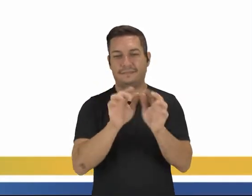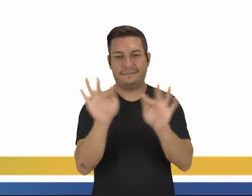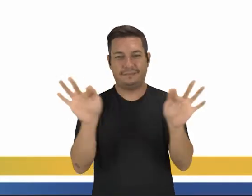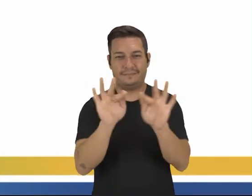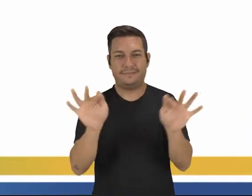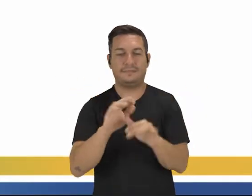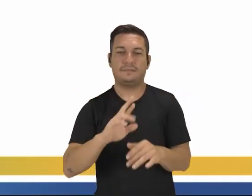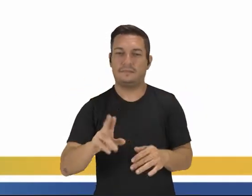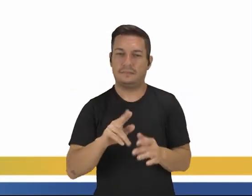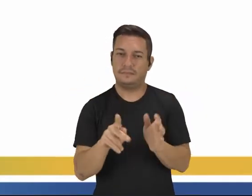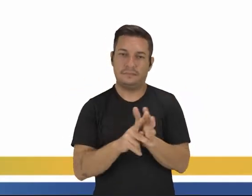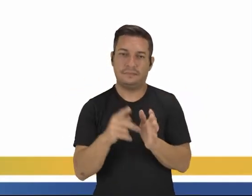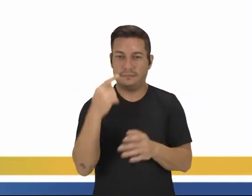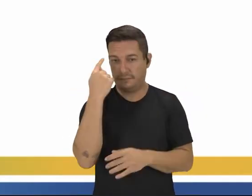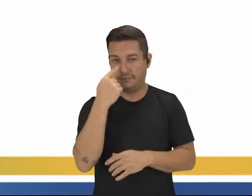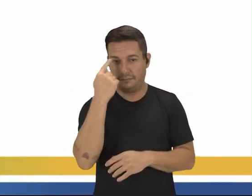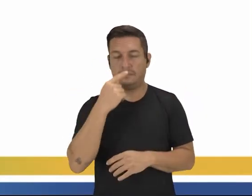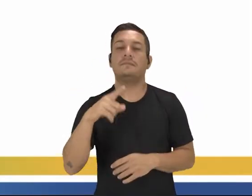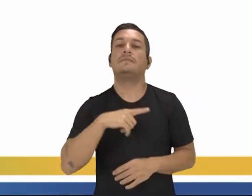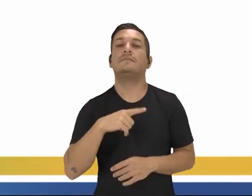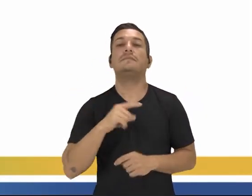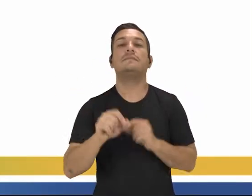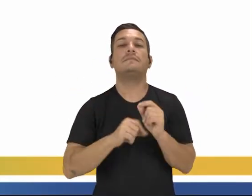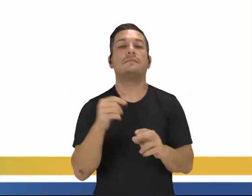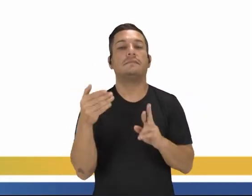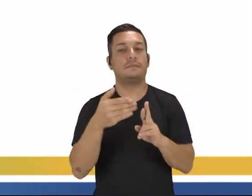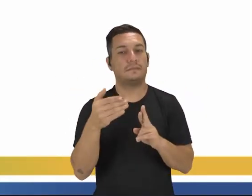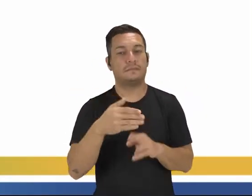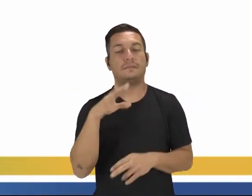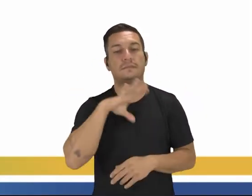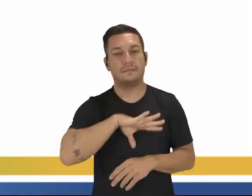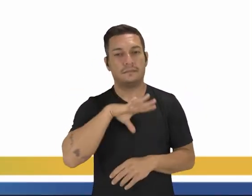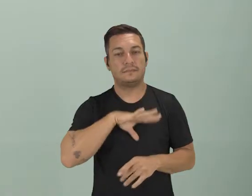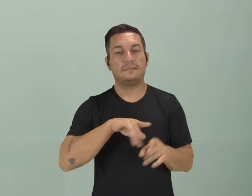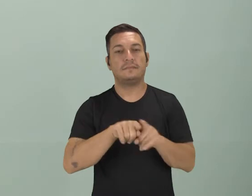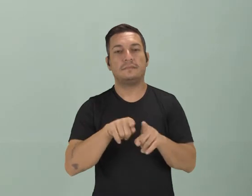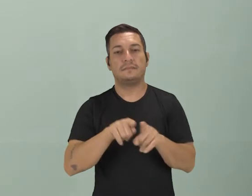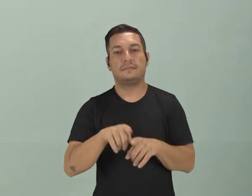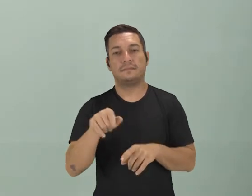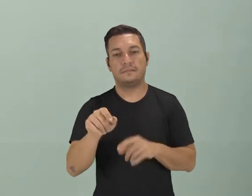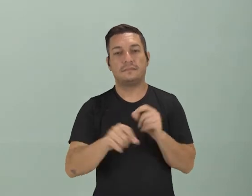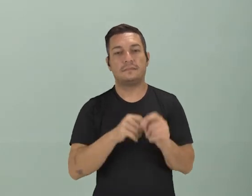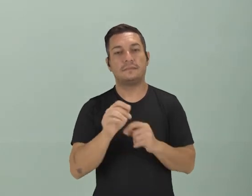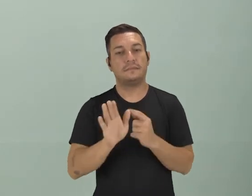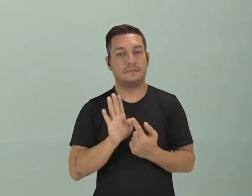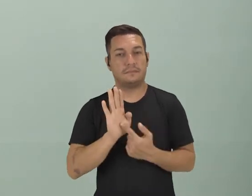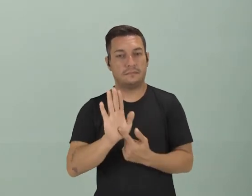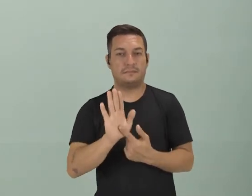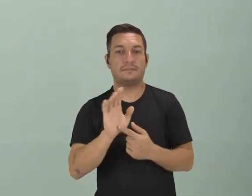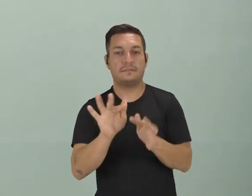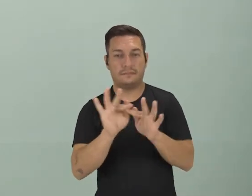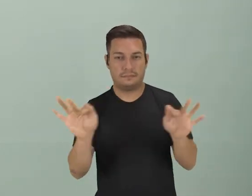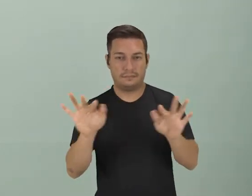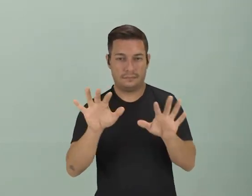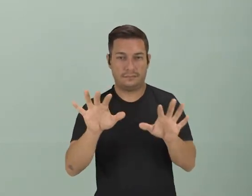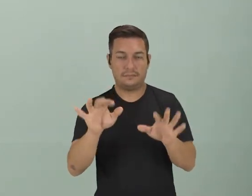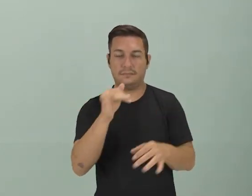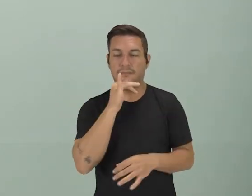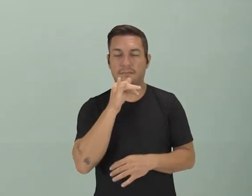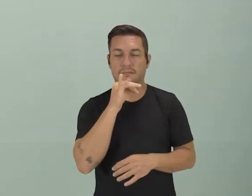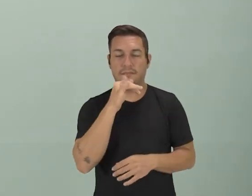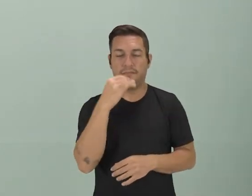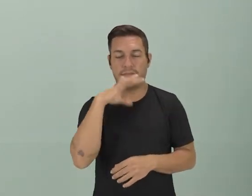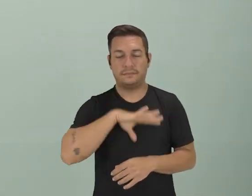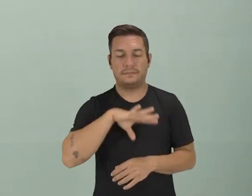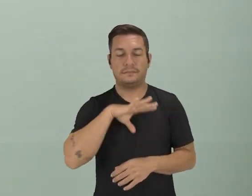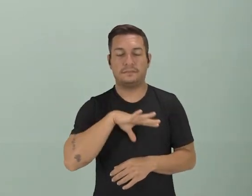específicas da língua espanhola. Nós temos referências na nossa língua portuguesa que também mencionam coisas do tipo, ok? Por exemplo, na